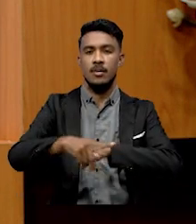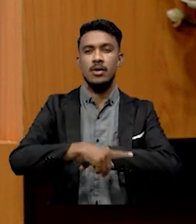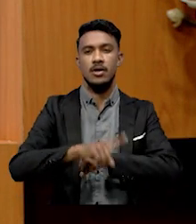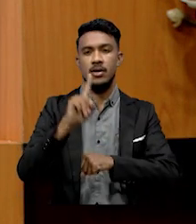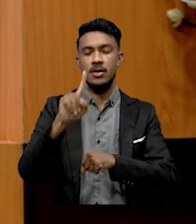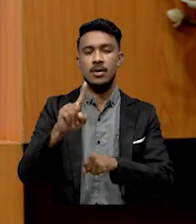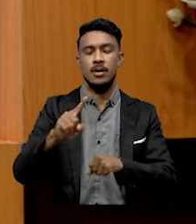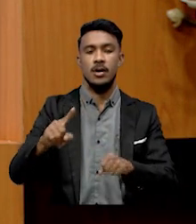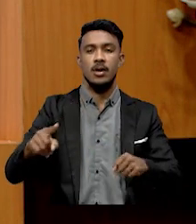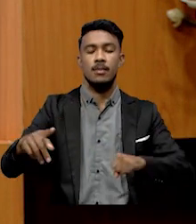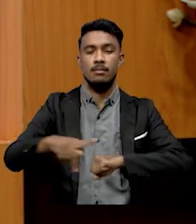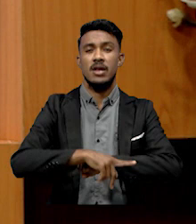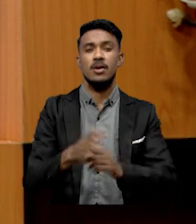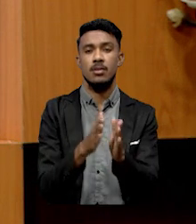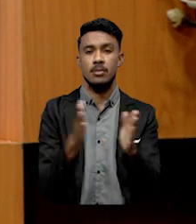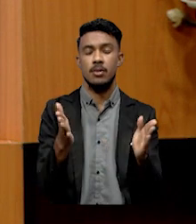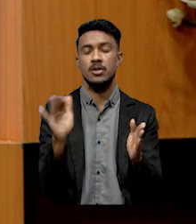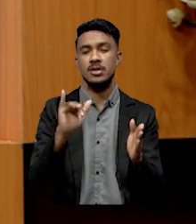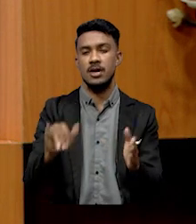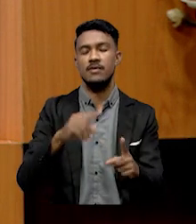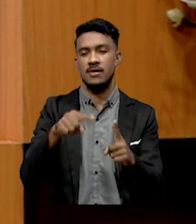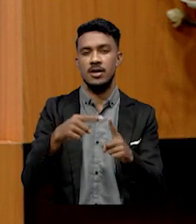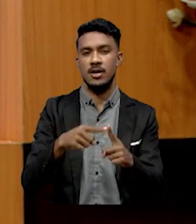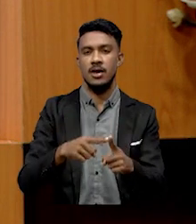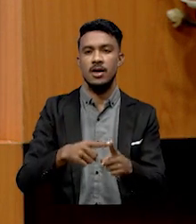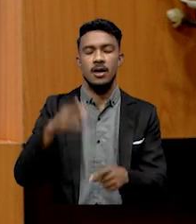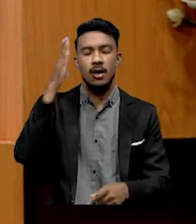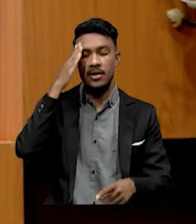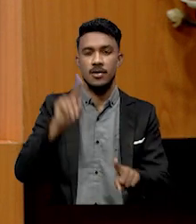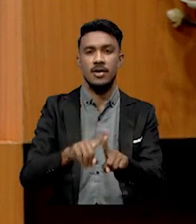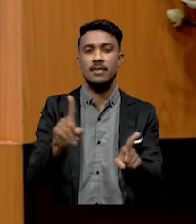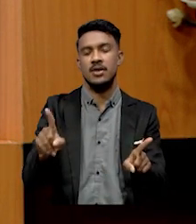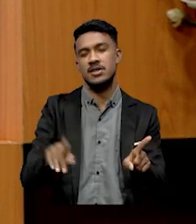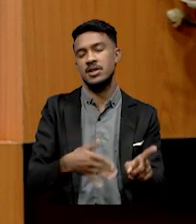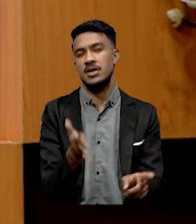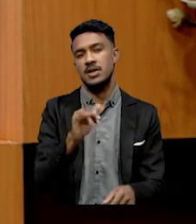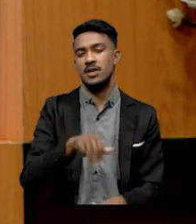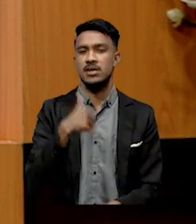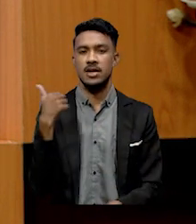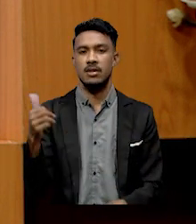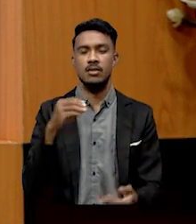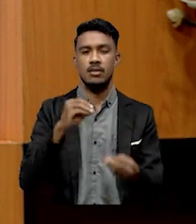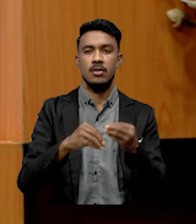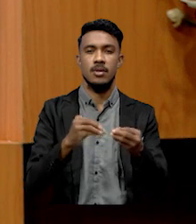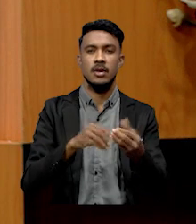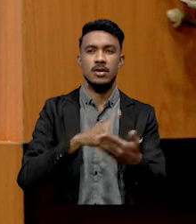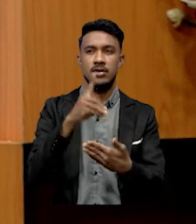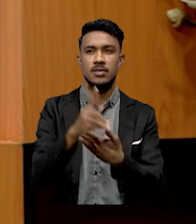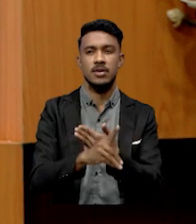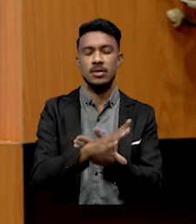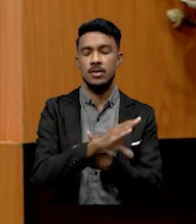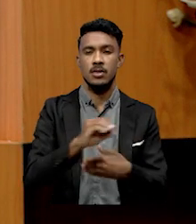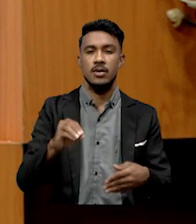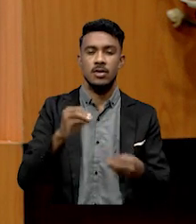partido bossira, que até mais que querer não em lahanesen e aspecto balum, quando ba desenvolvimento do setor privado, quando ba